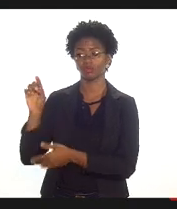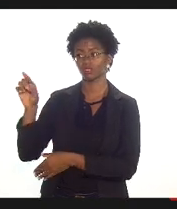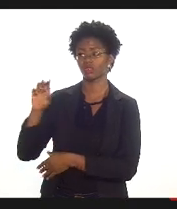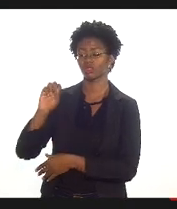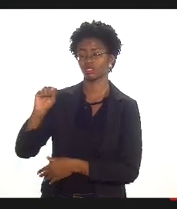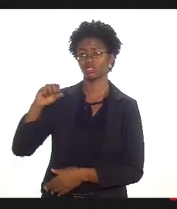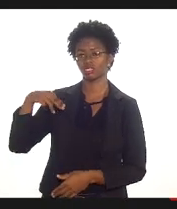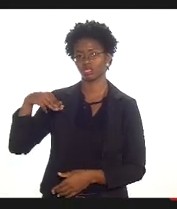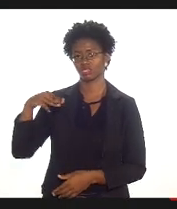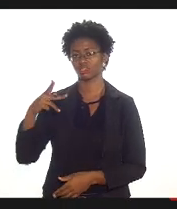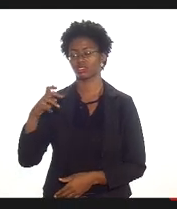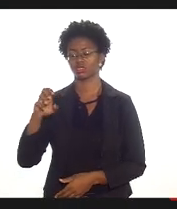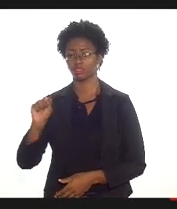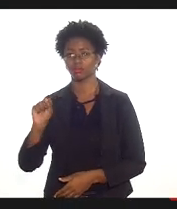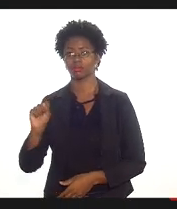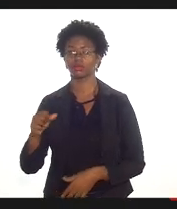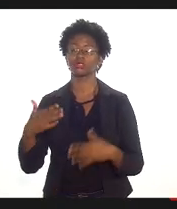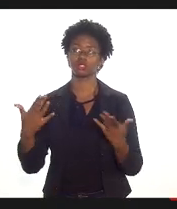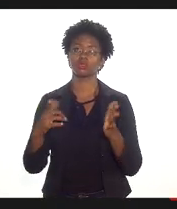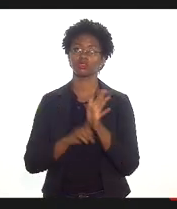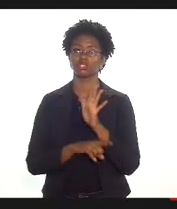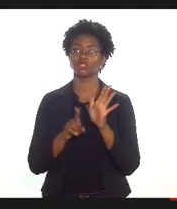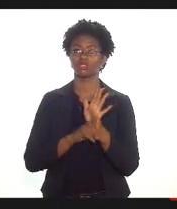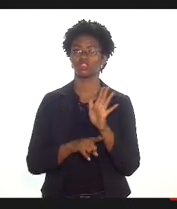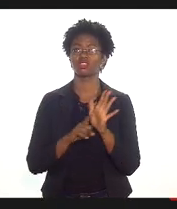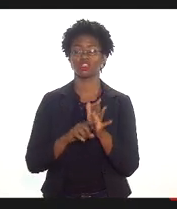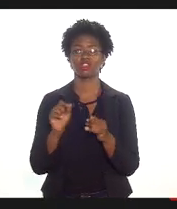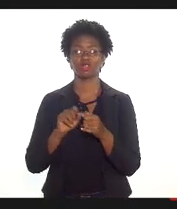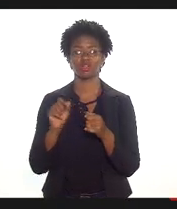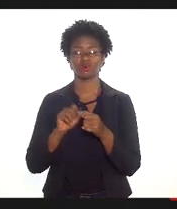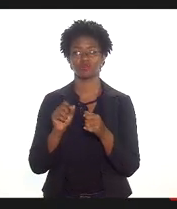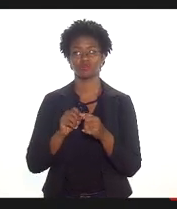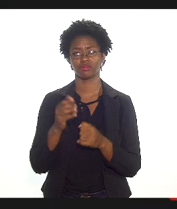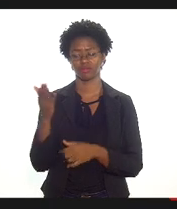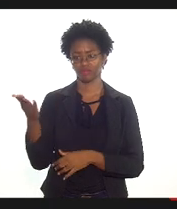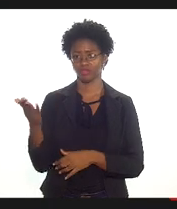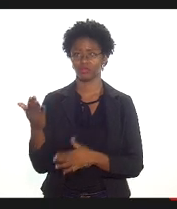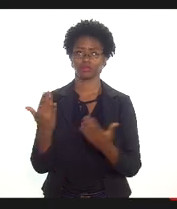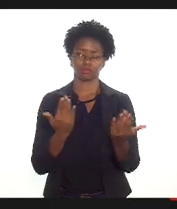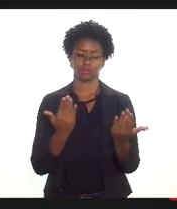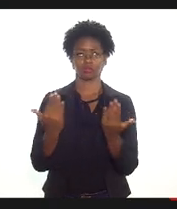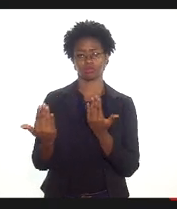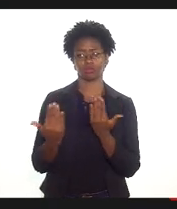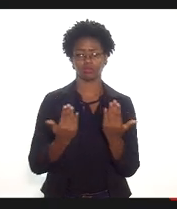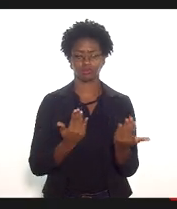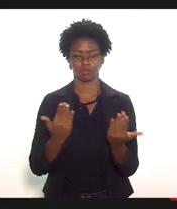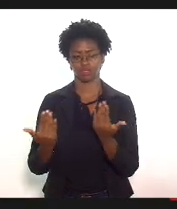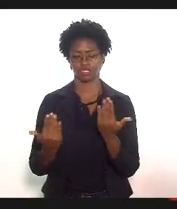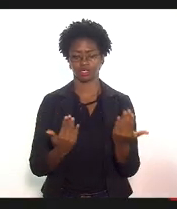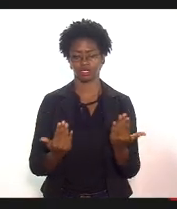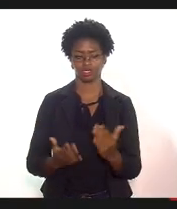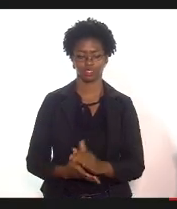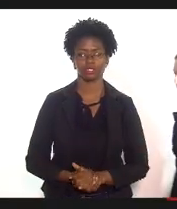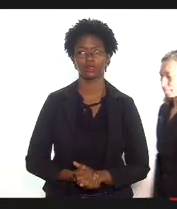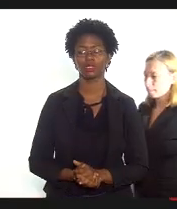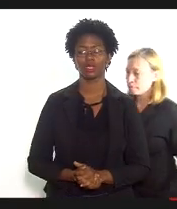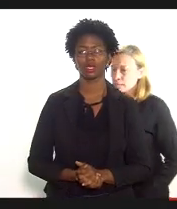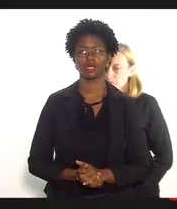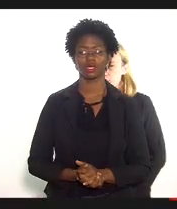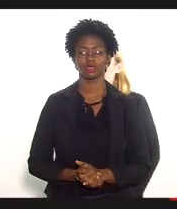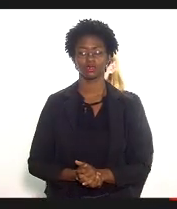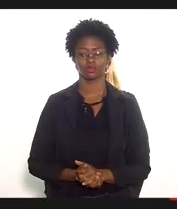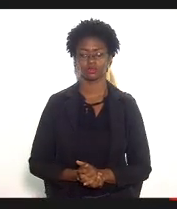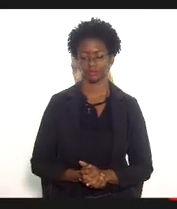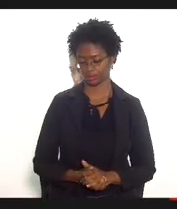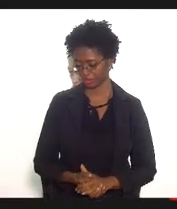SEMPES. Como as deduções elas são feitas posto a posto, né? Ou seja, de poço a poço, aliás,